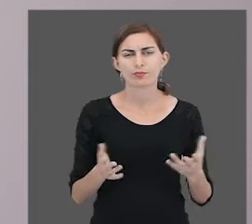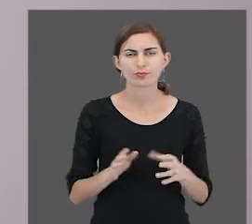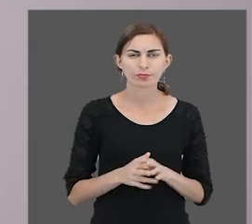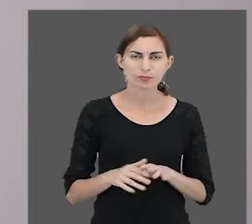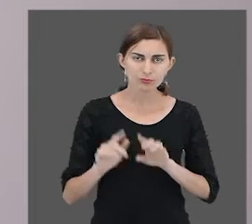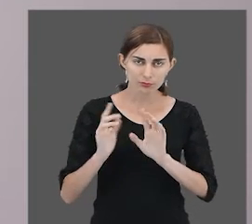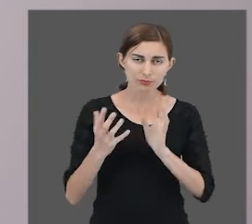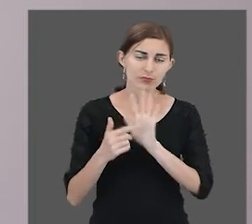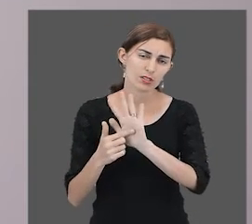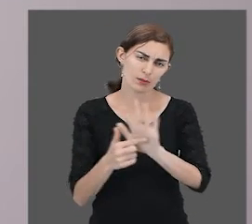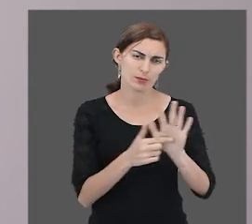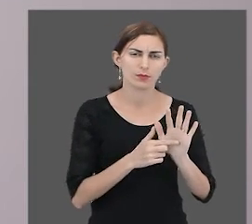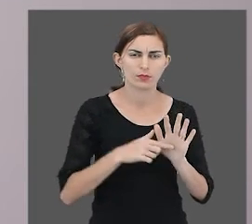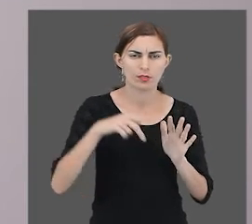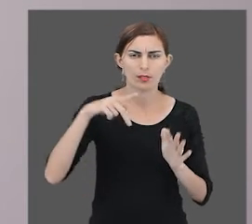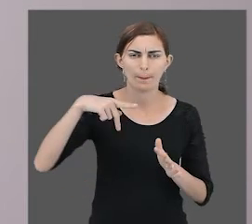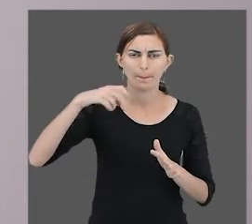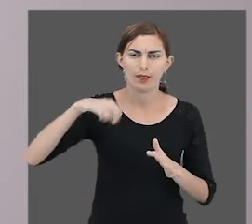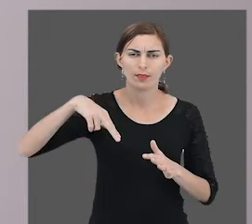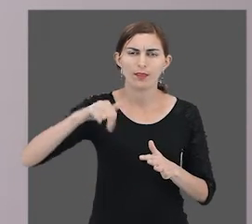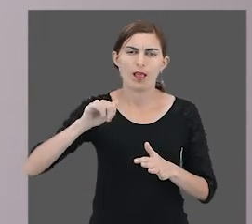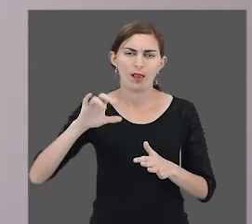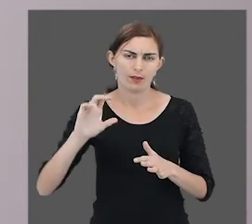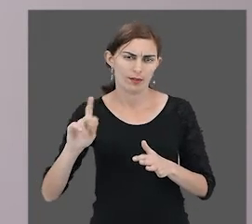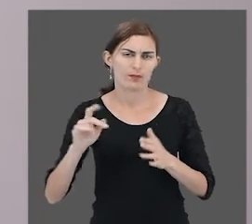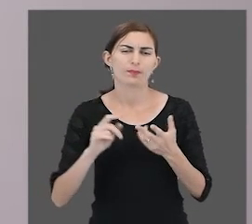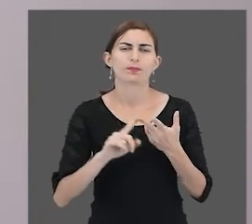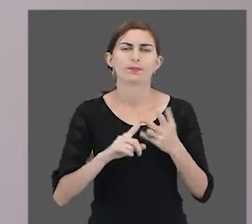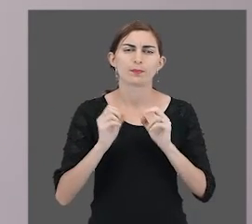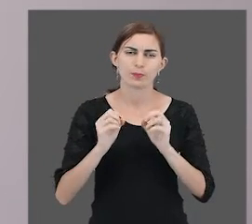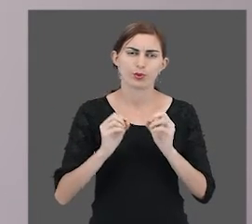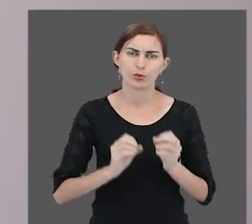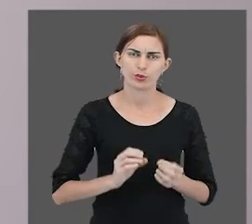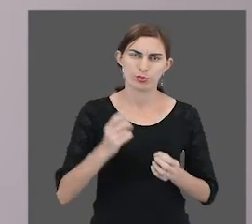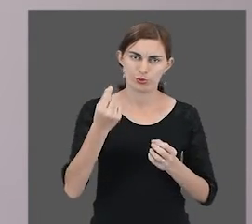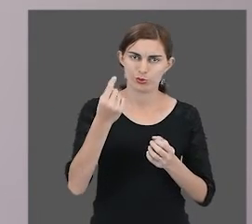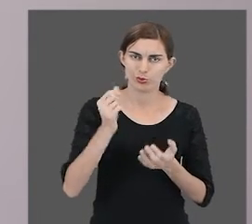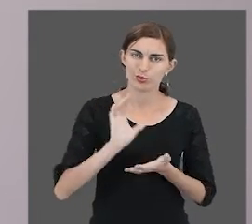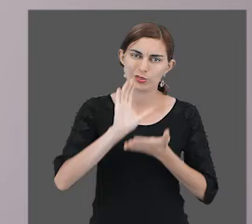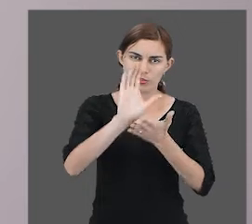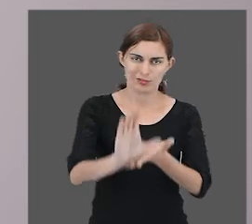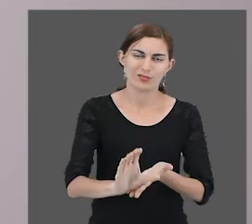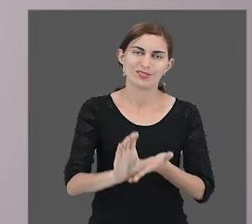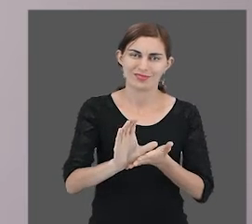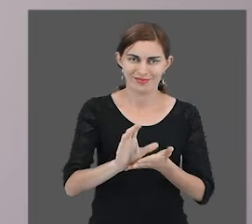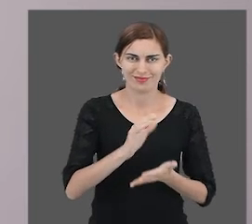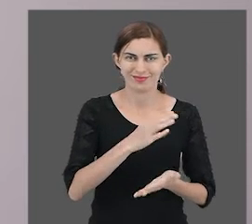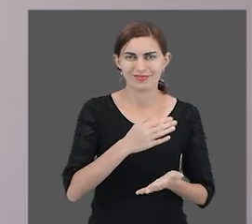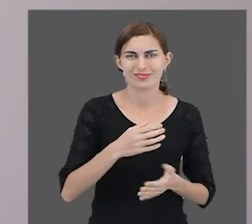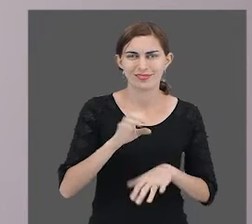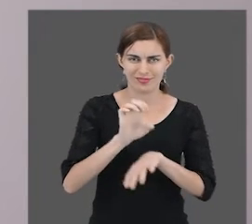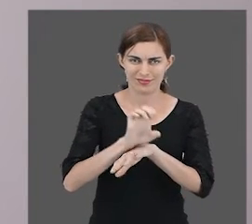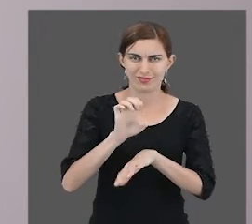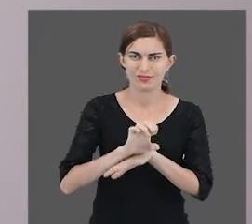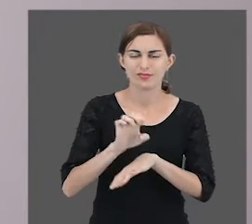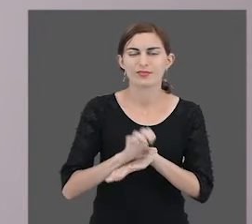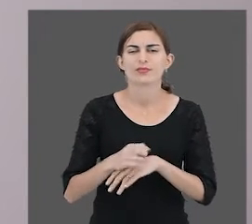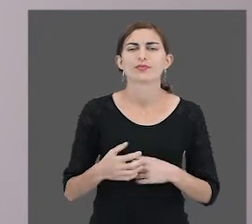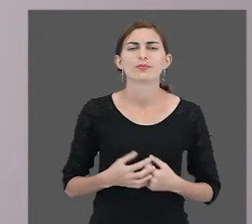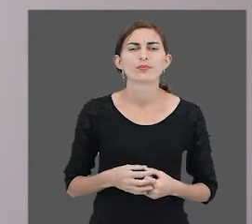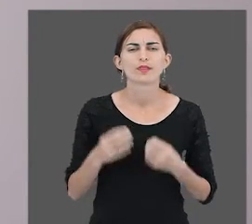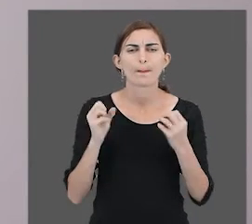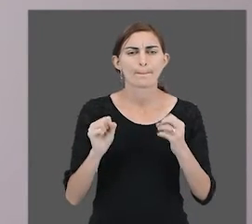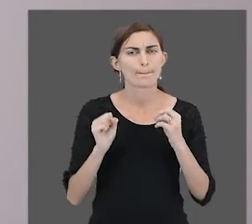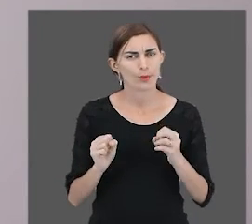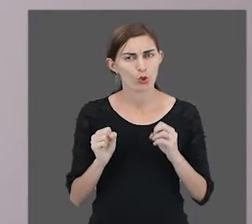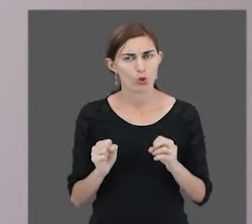importante a destacar é que o PENAT, ele pode ser o recurso do governo estadual, do PENAT,